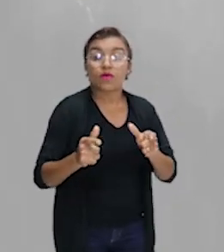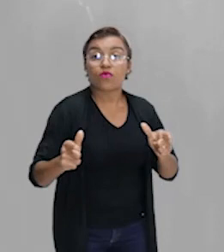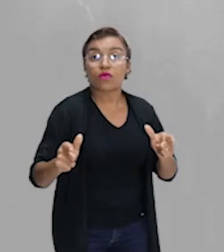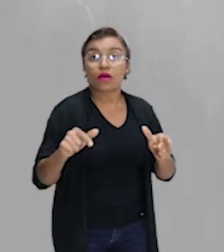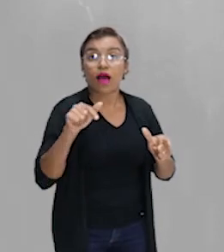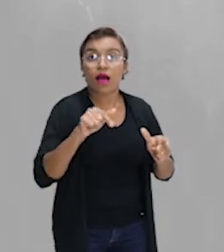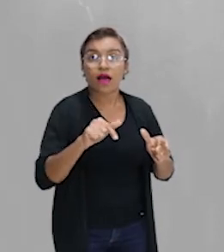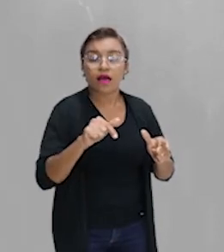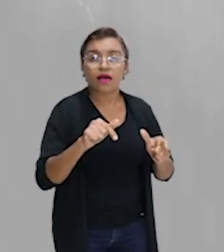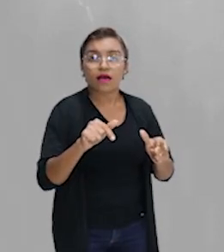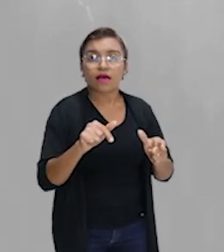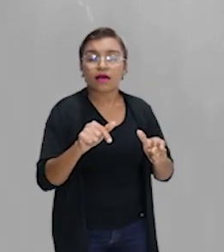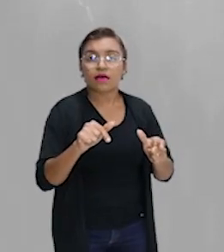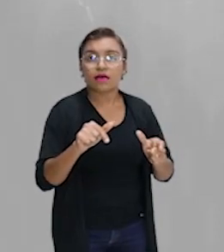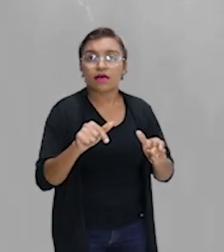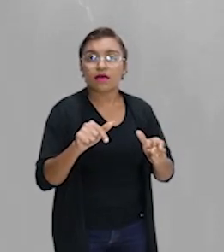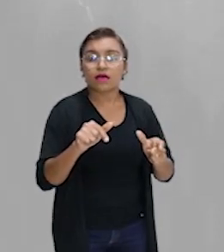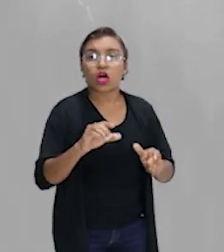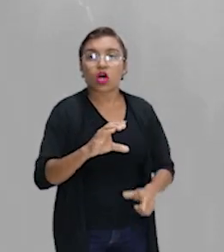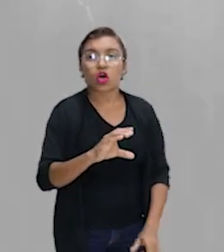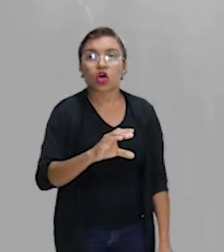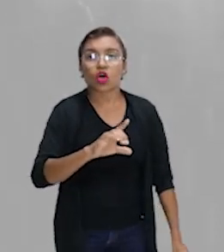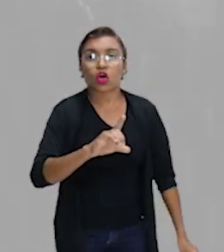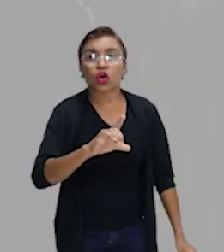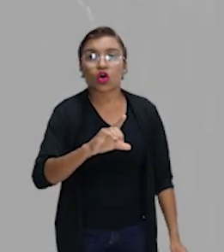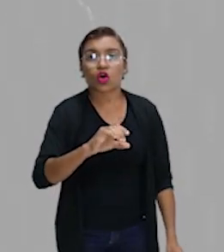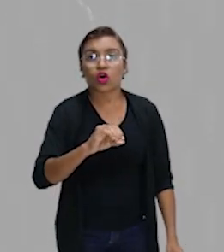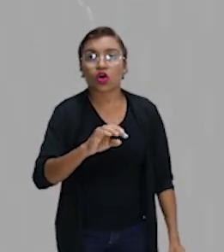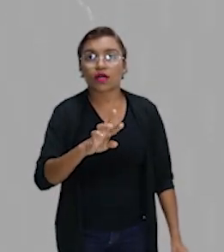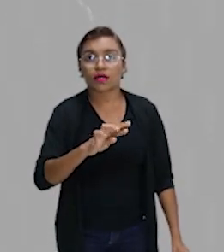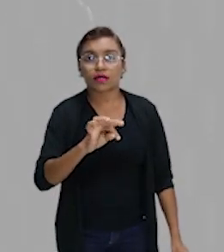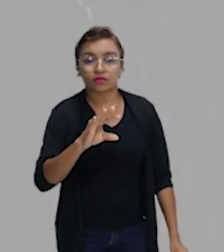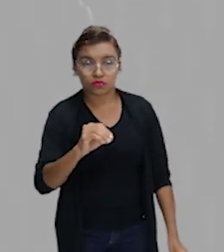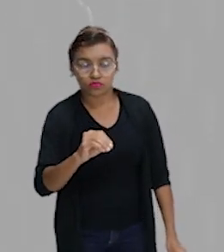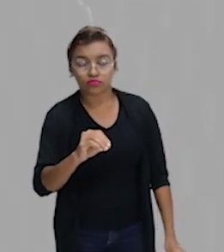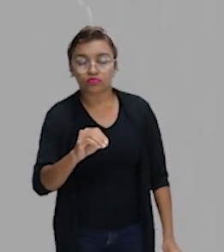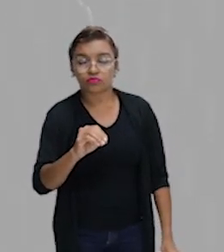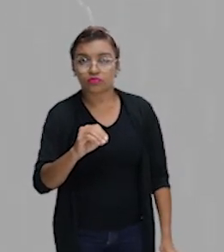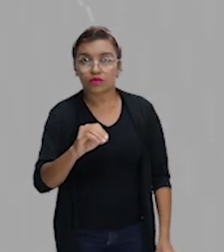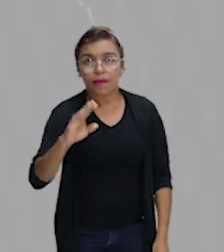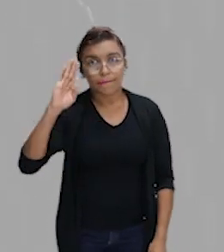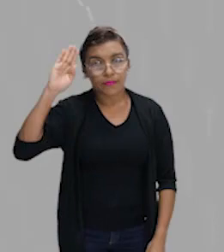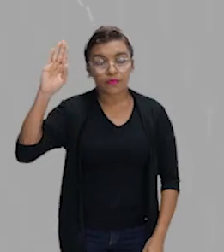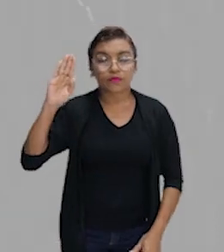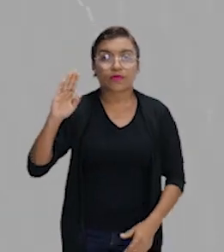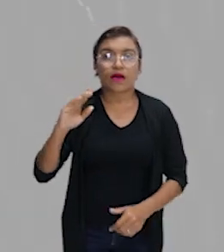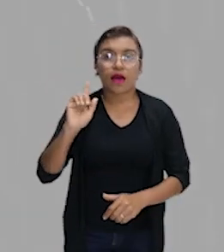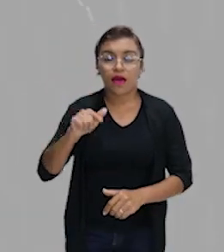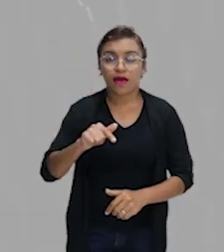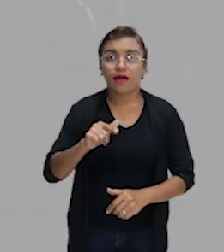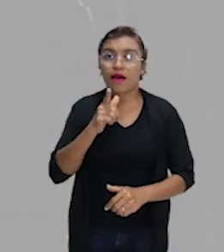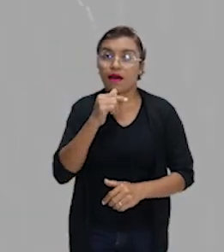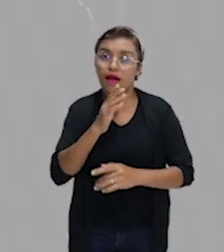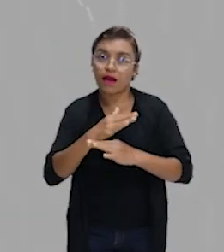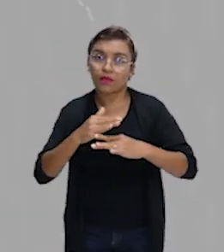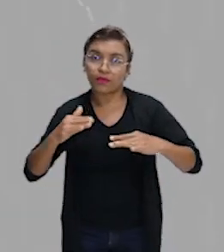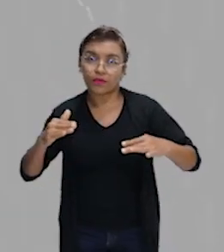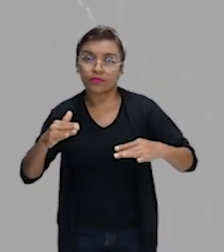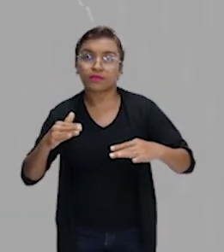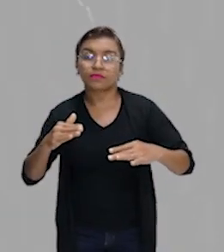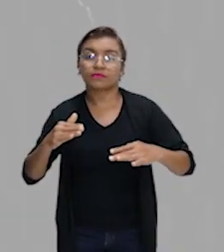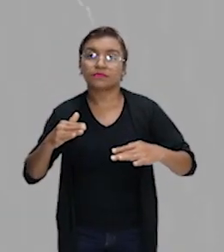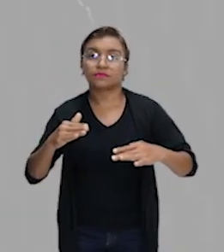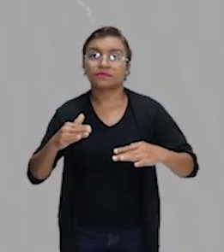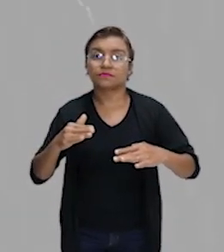vai ser cloreto de sódio. Então, a fonte primária do cloreto de sódio é a água do mar.